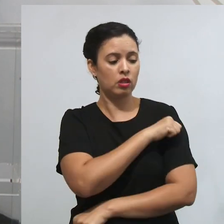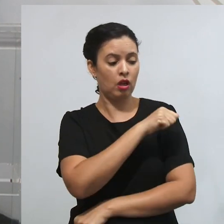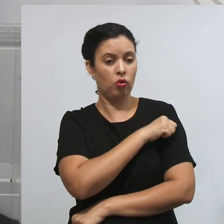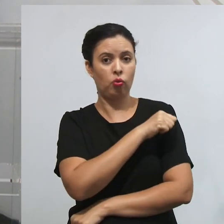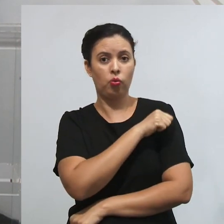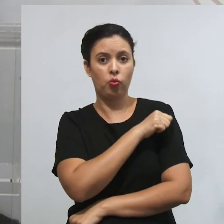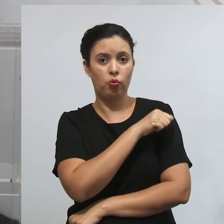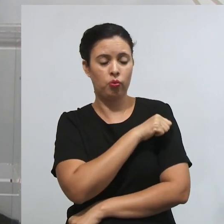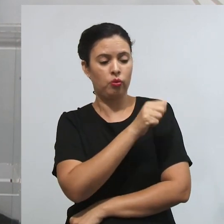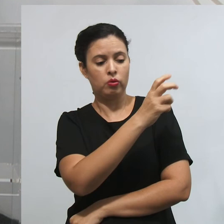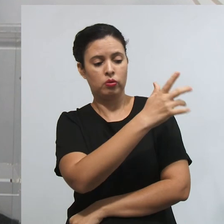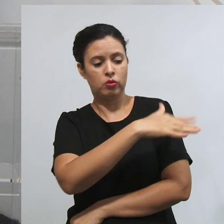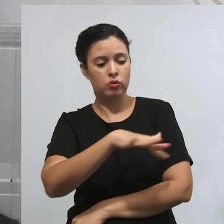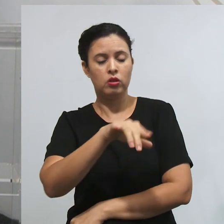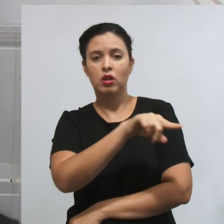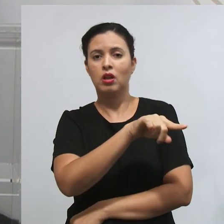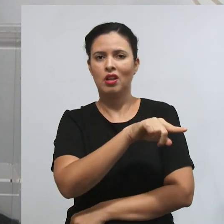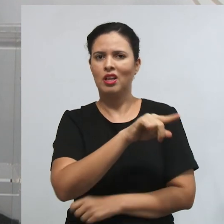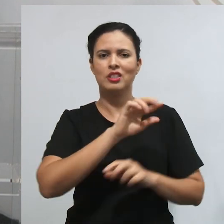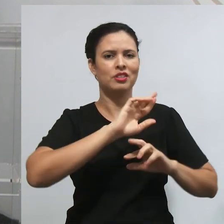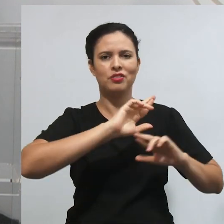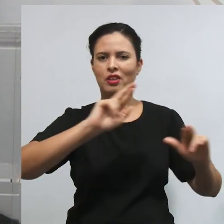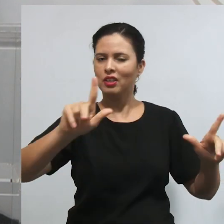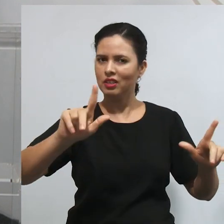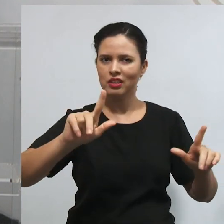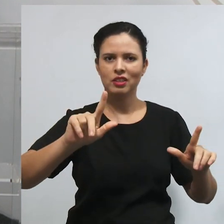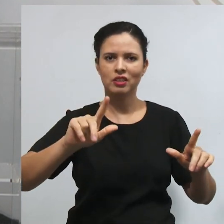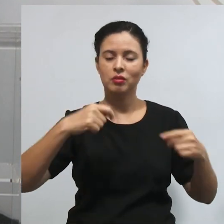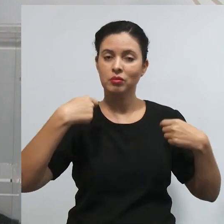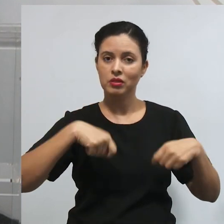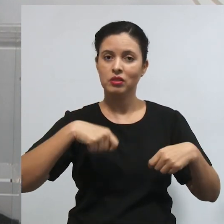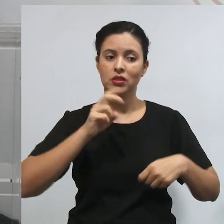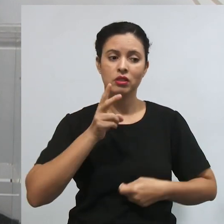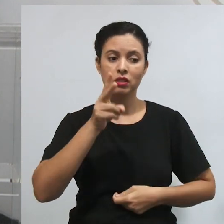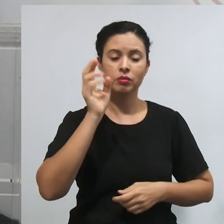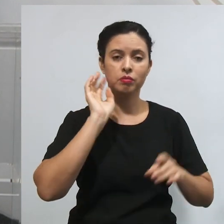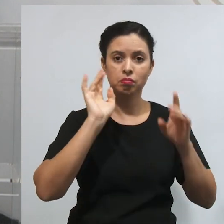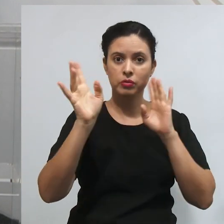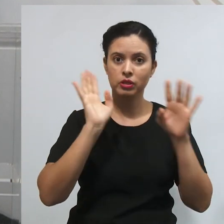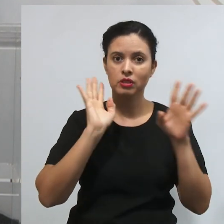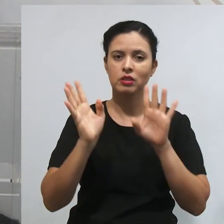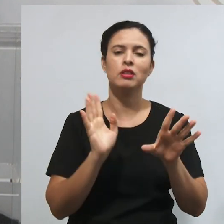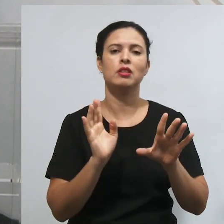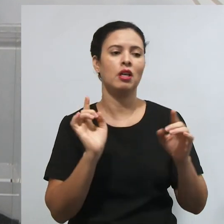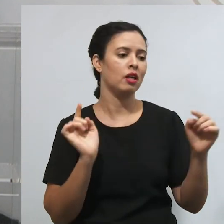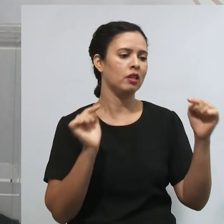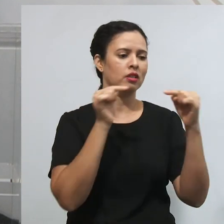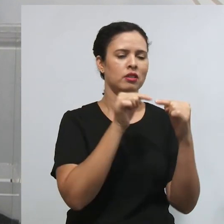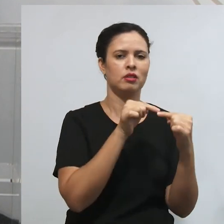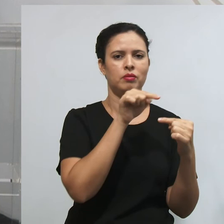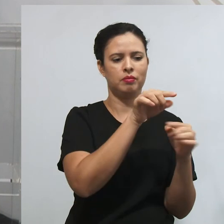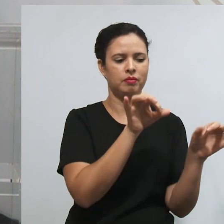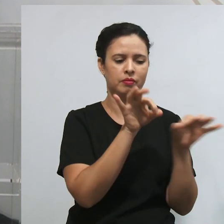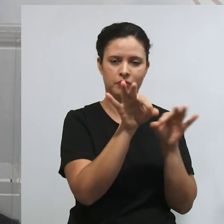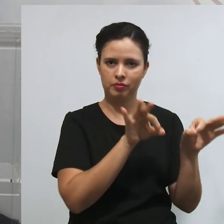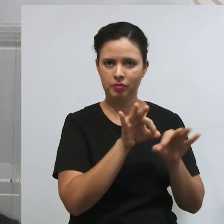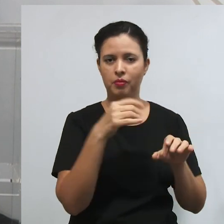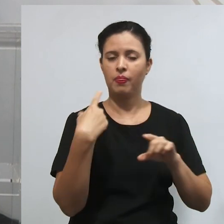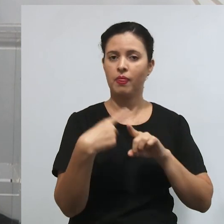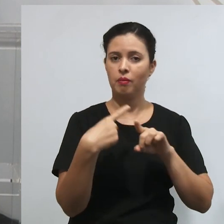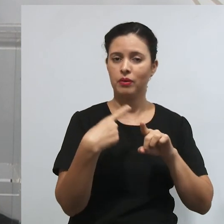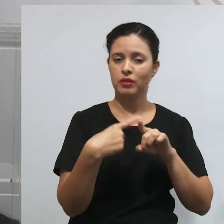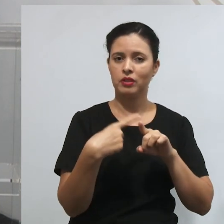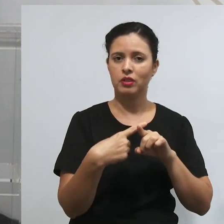mesmo vidro. Então, isso faz com que a gente sempre repense no nosso planejamento, porque a gente não pode